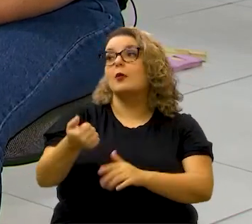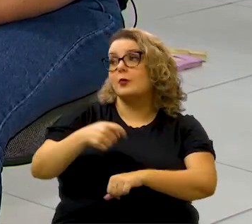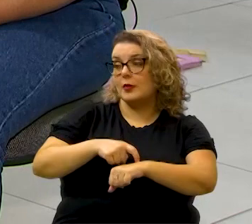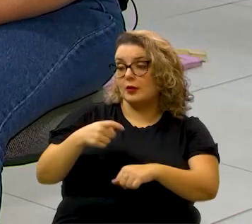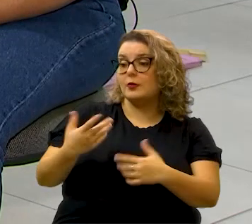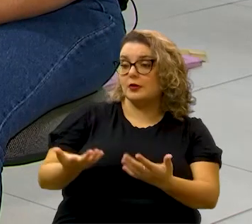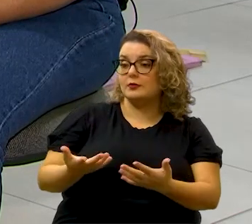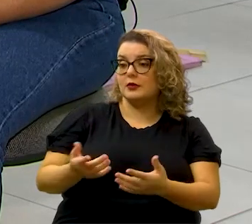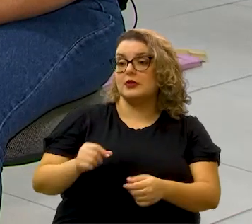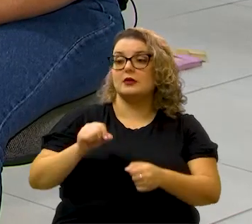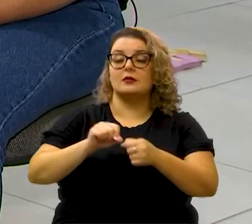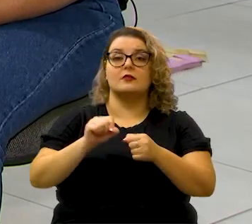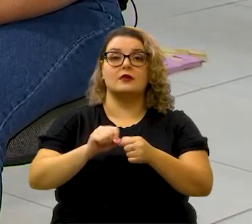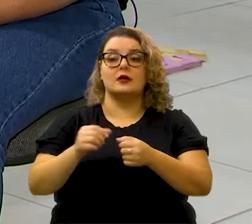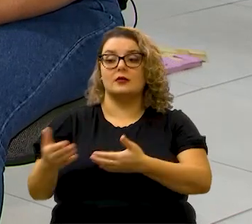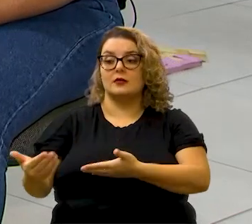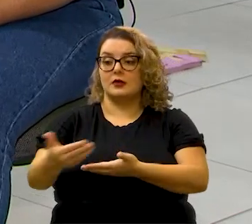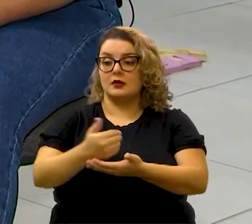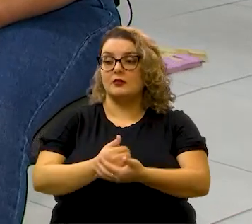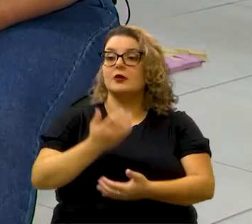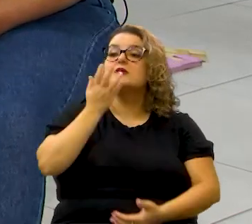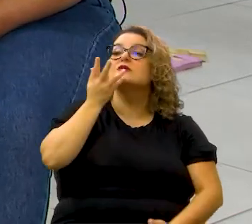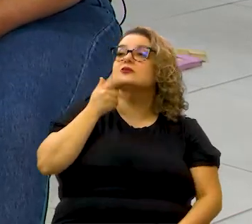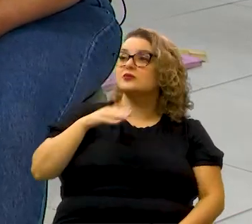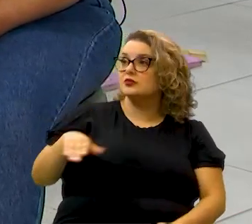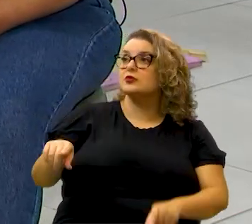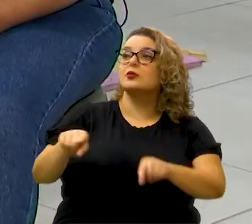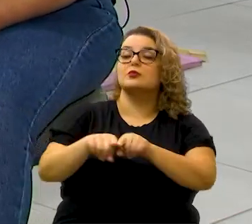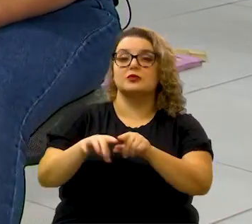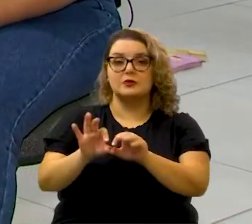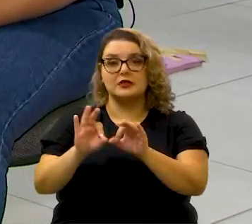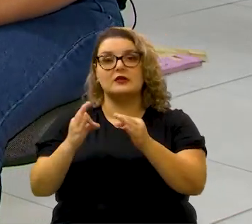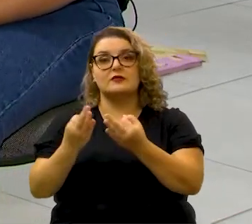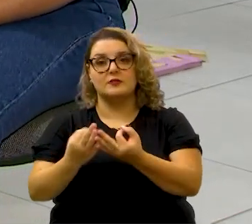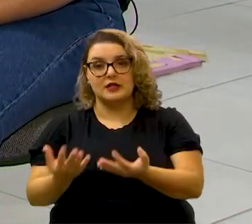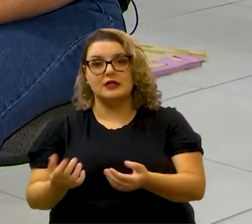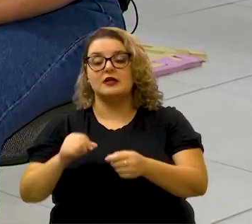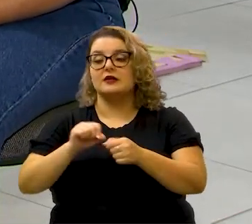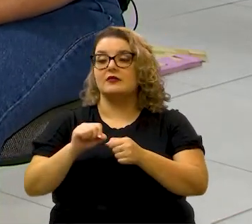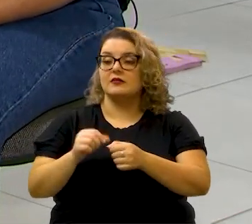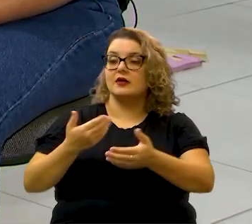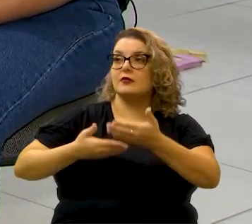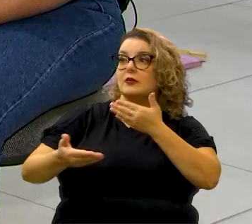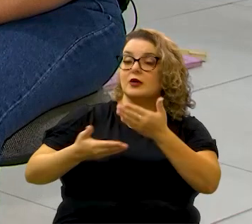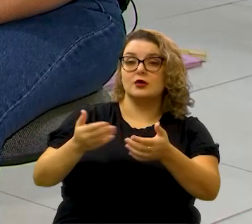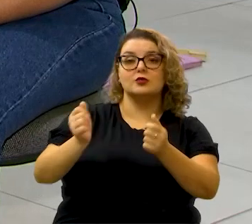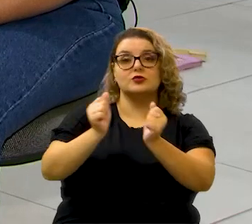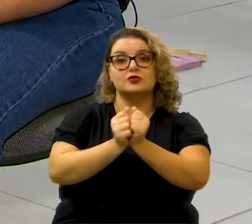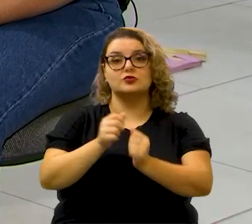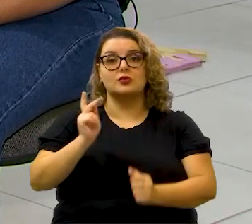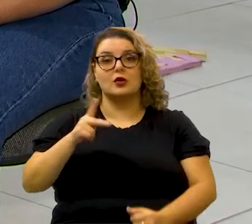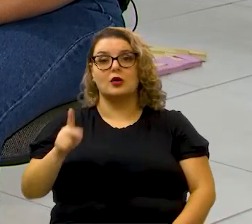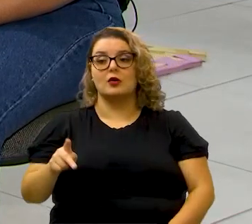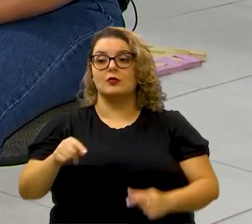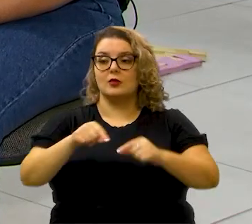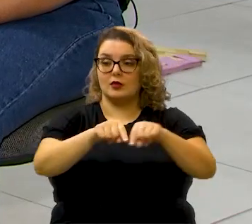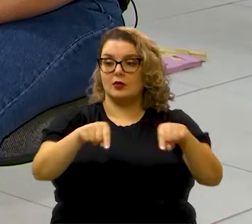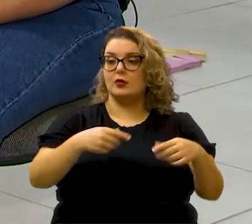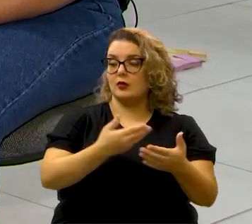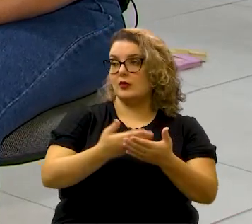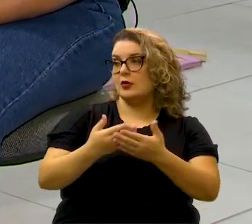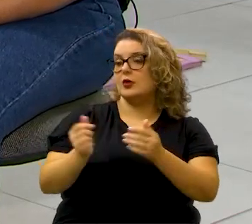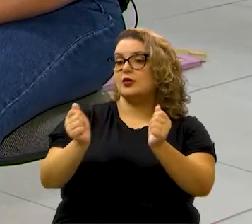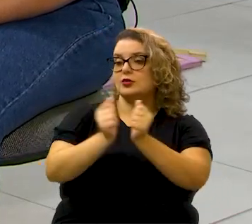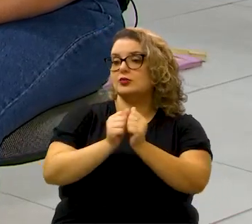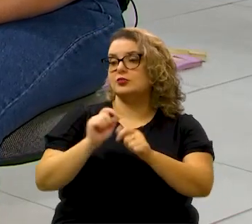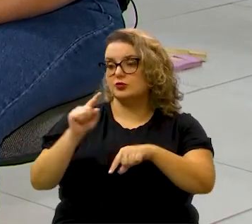recebê-los. E o acolhimento é a primeira etapa. Então a gente faz o acolhimento tanto da criança quanto da família e faz essa articulação junto com a